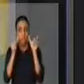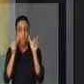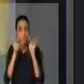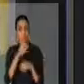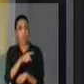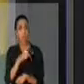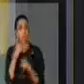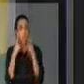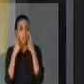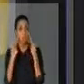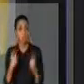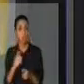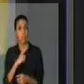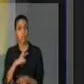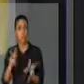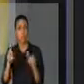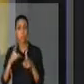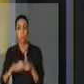câncer no Brasil.